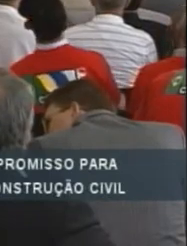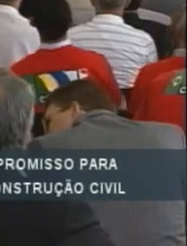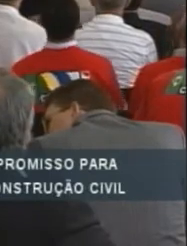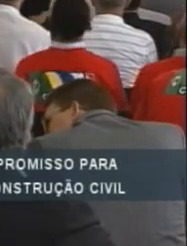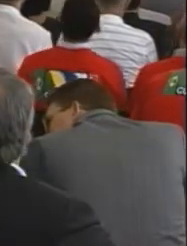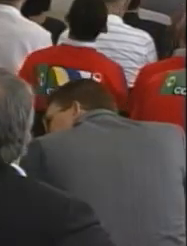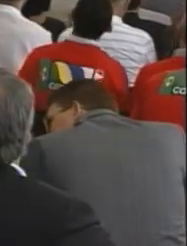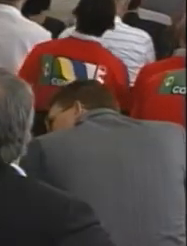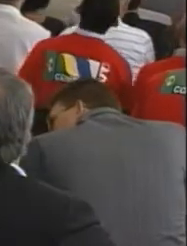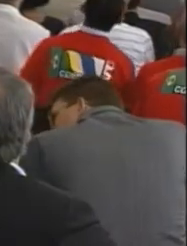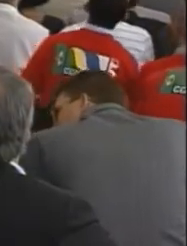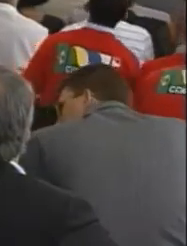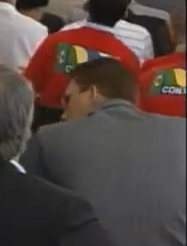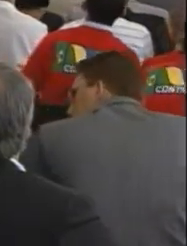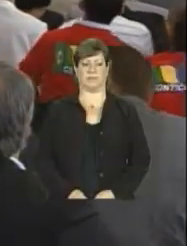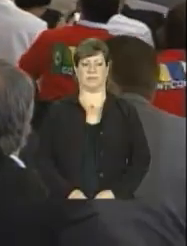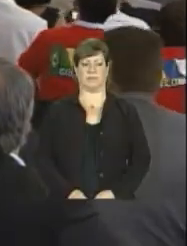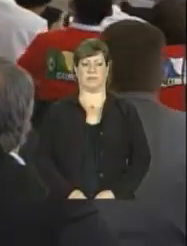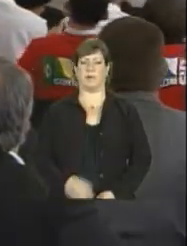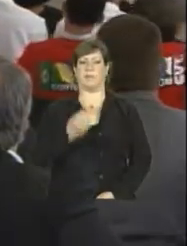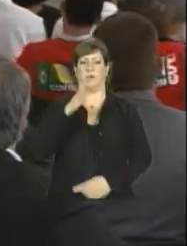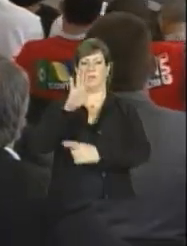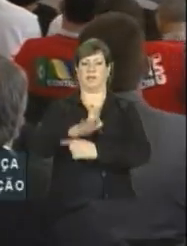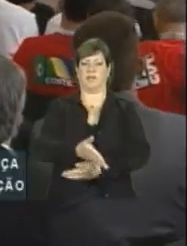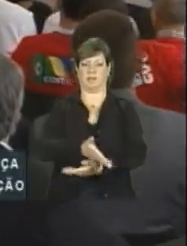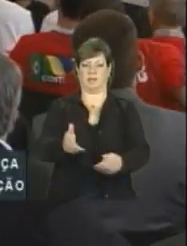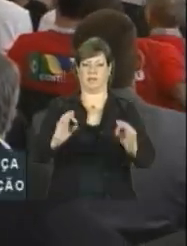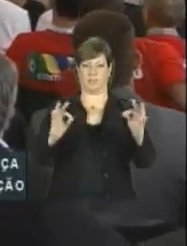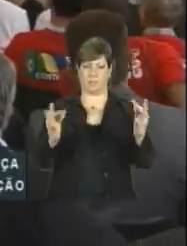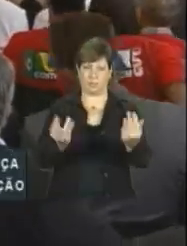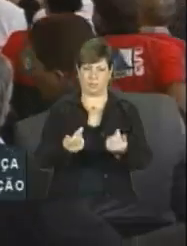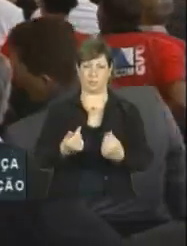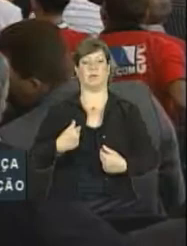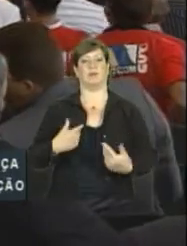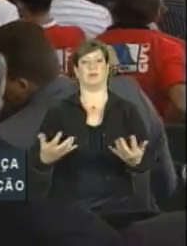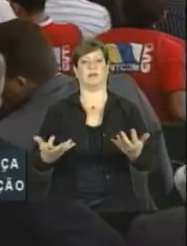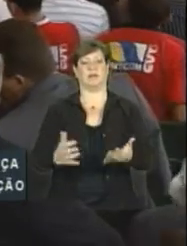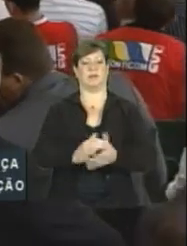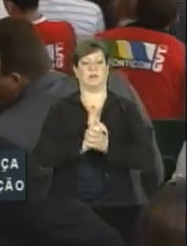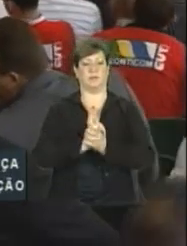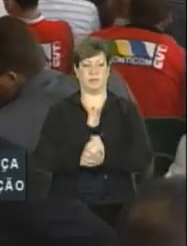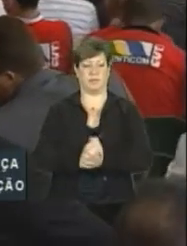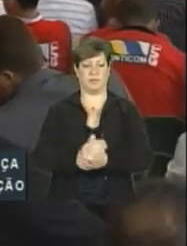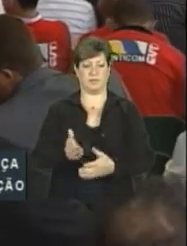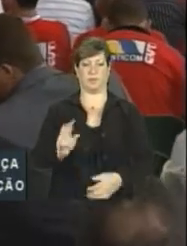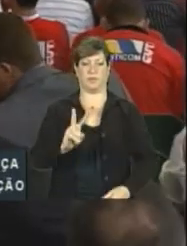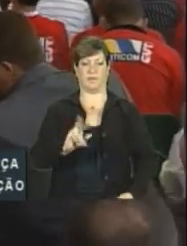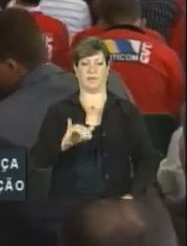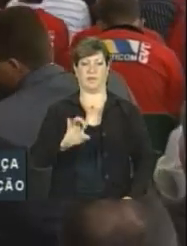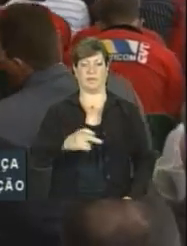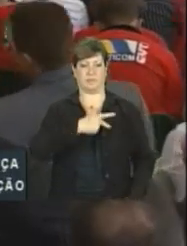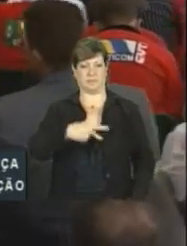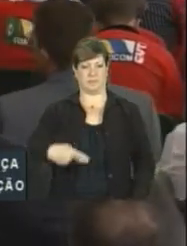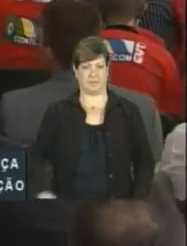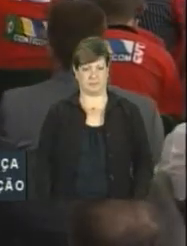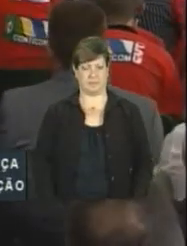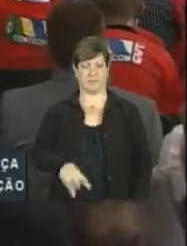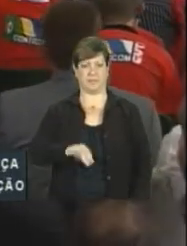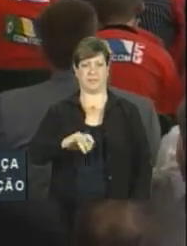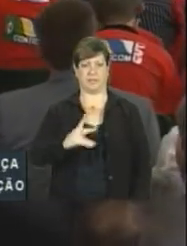Boa tarde a todos. Eu queria cumprimentar o nosso vice-presidente da República, Michel